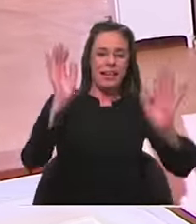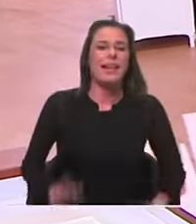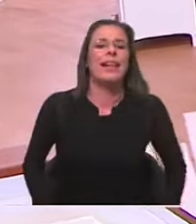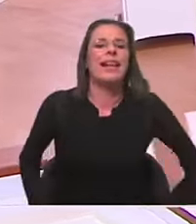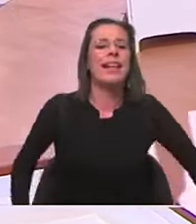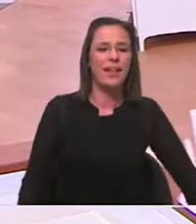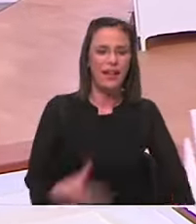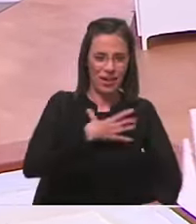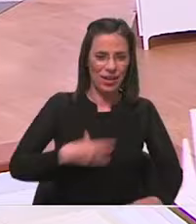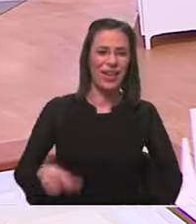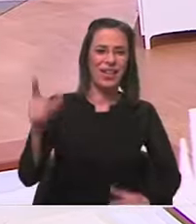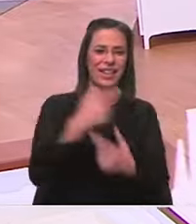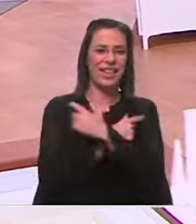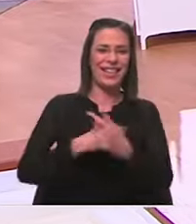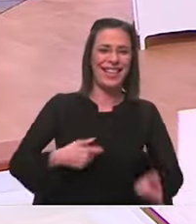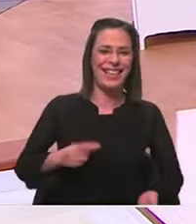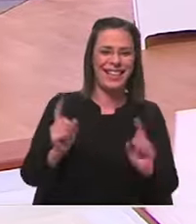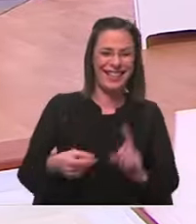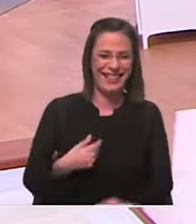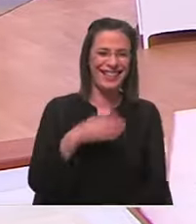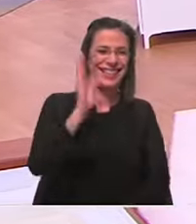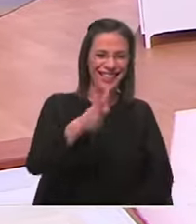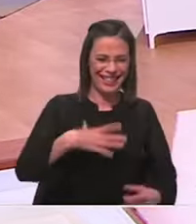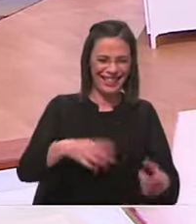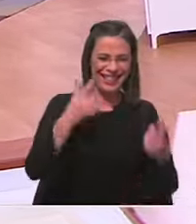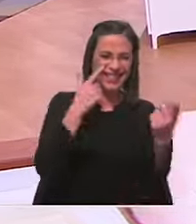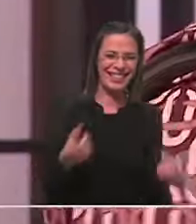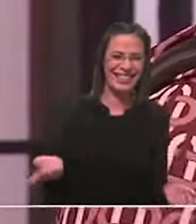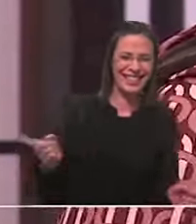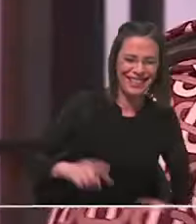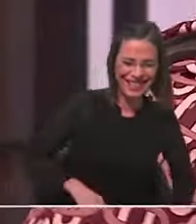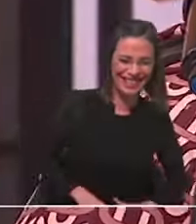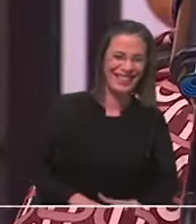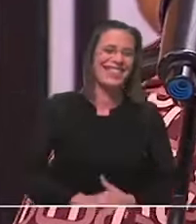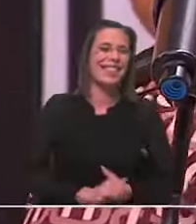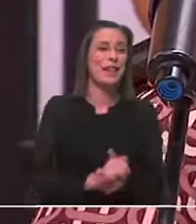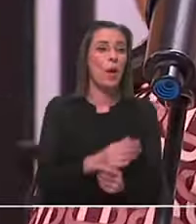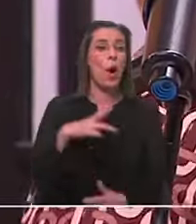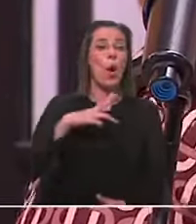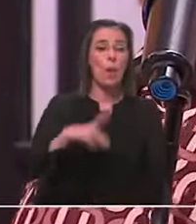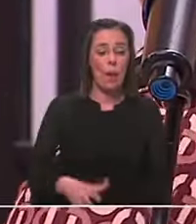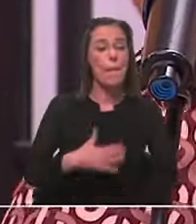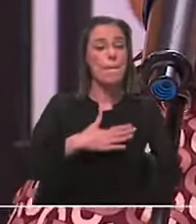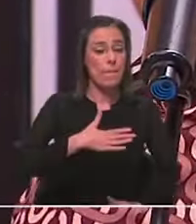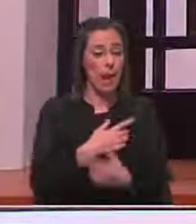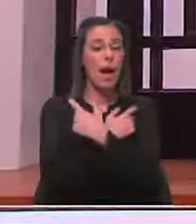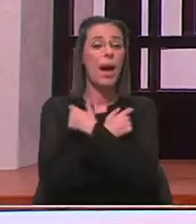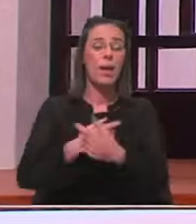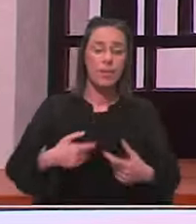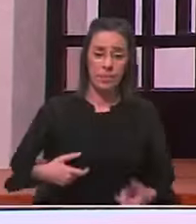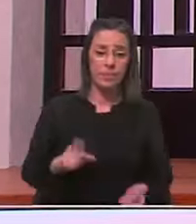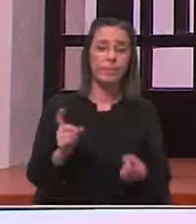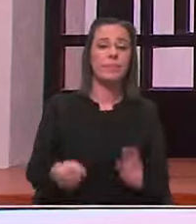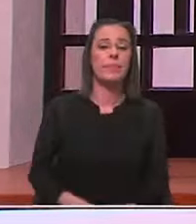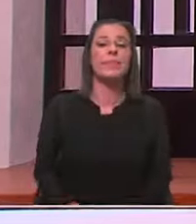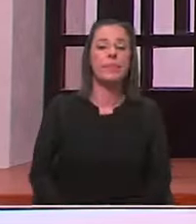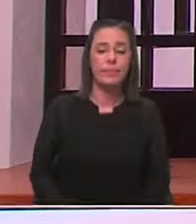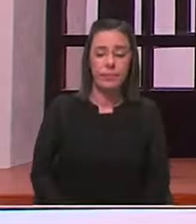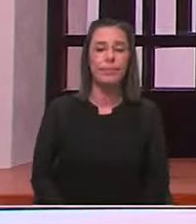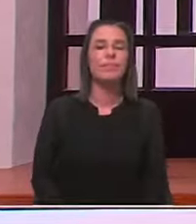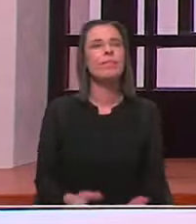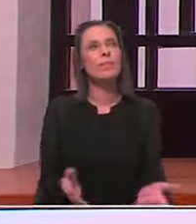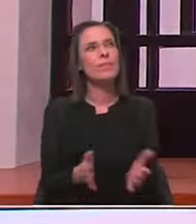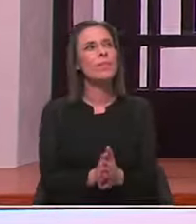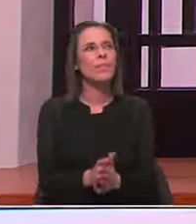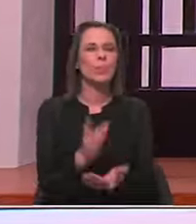gostas de ir ao México? Já lá fui e quero voltar. Os portugueses gostam muito de ir ao México. Então não é, então é, são um pouquinho sobretudo horas. Assim,